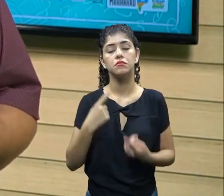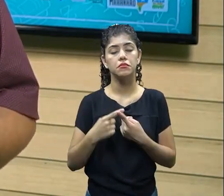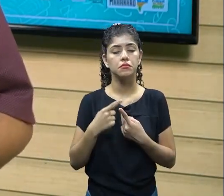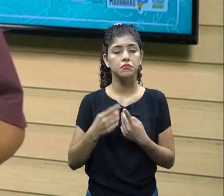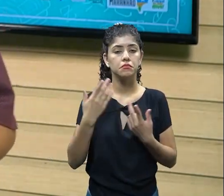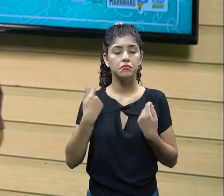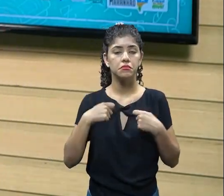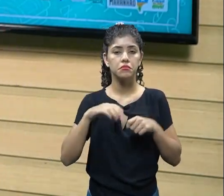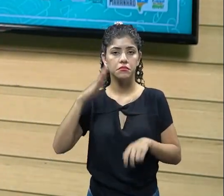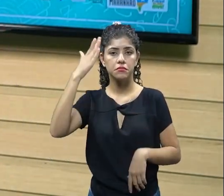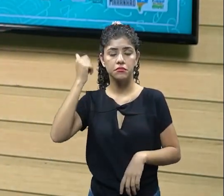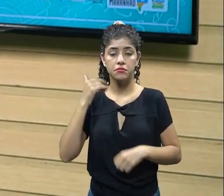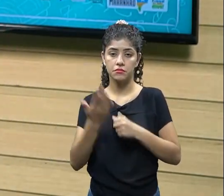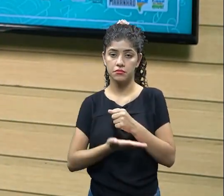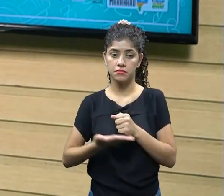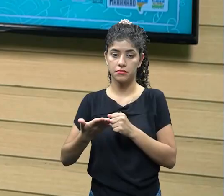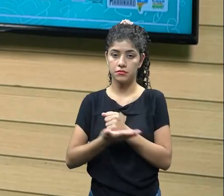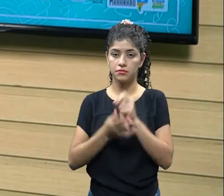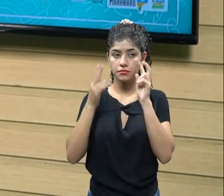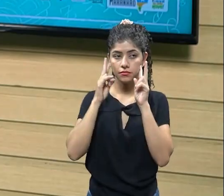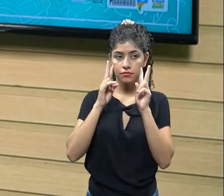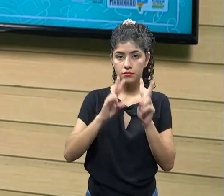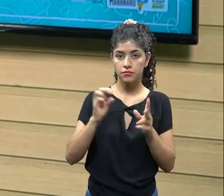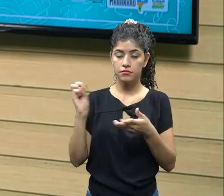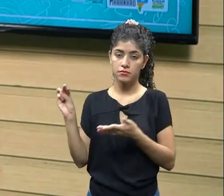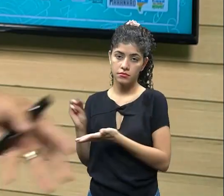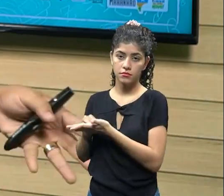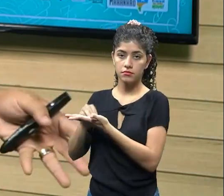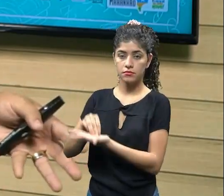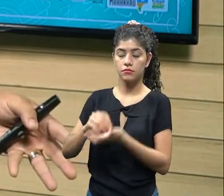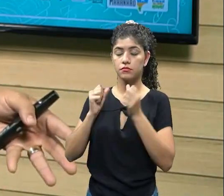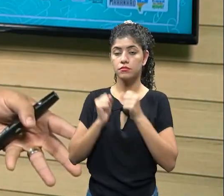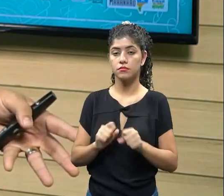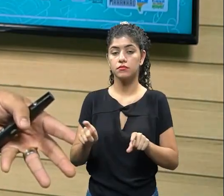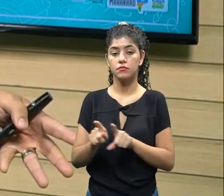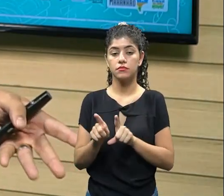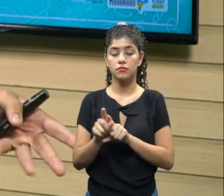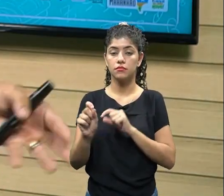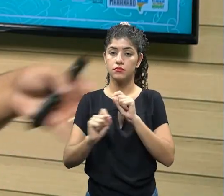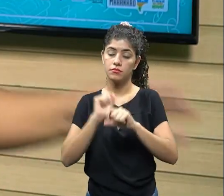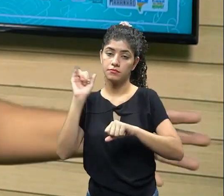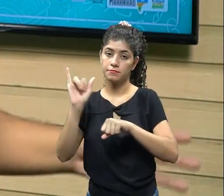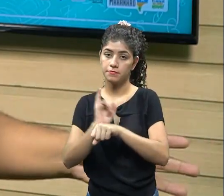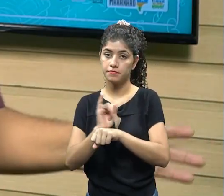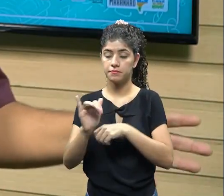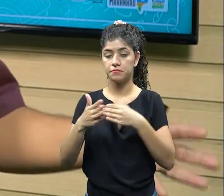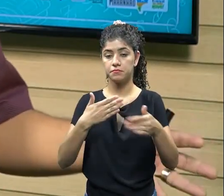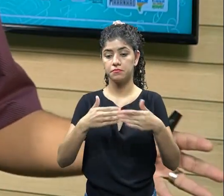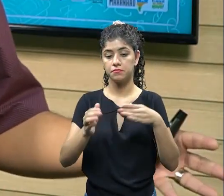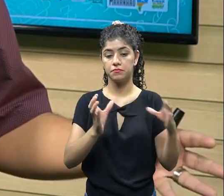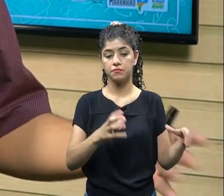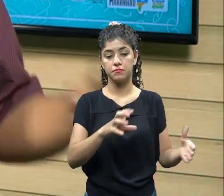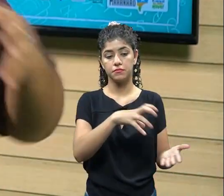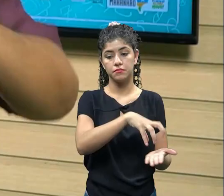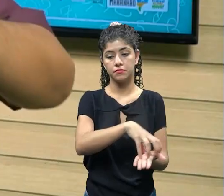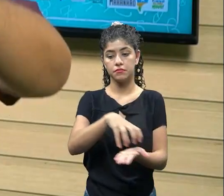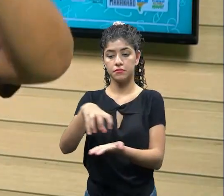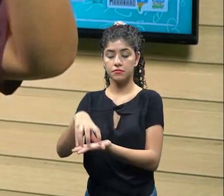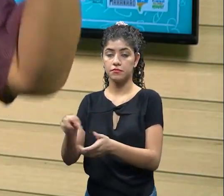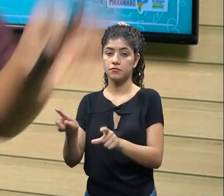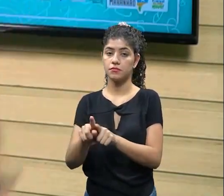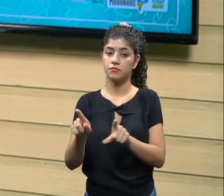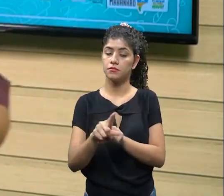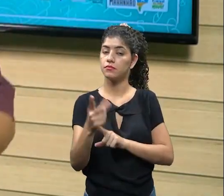Porque baseado nessa visão, na missão, eu também posso estabelecer estratégias em qualquer setor, inclusive financeiro. O financeiro